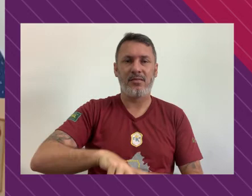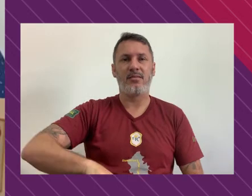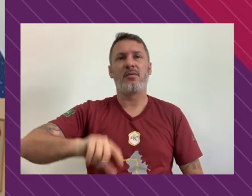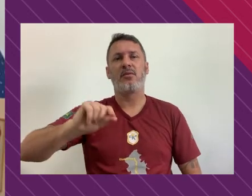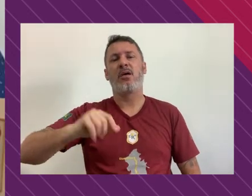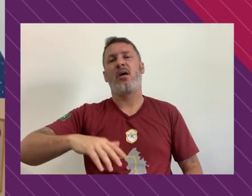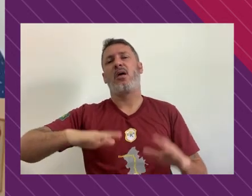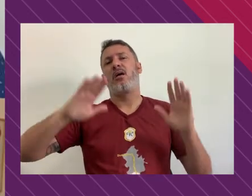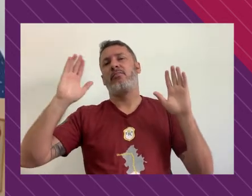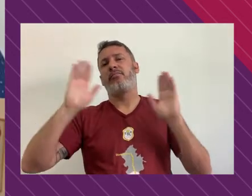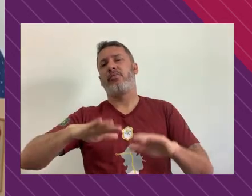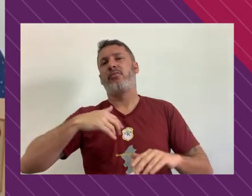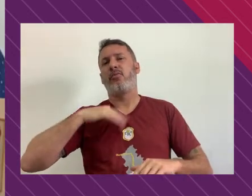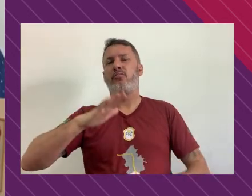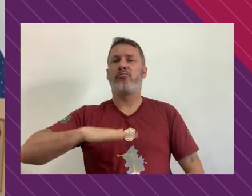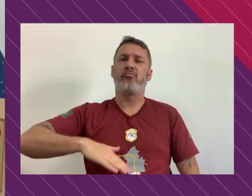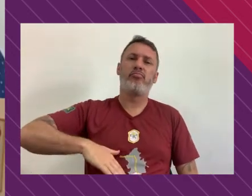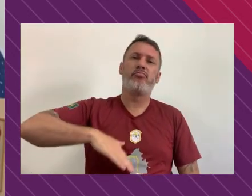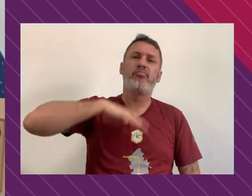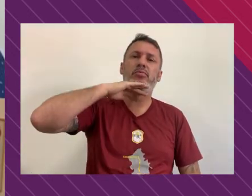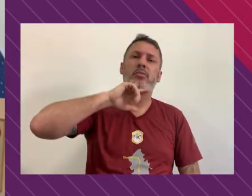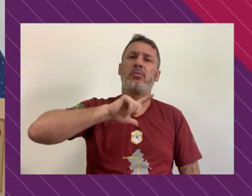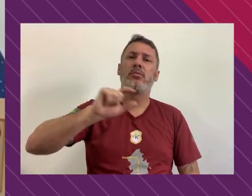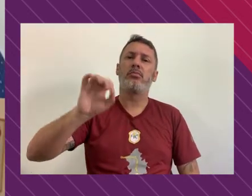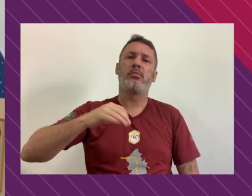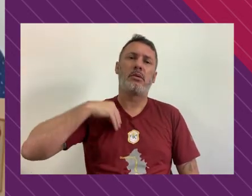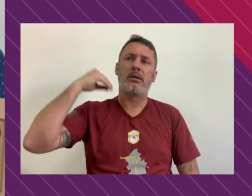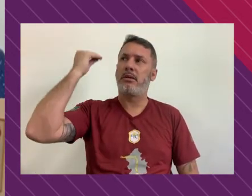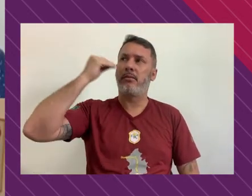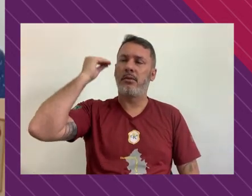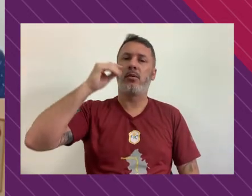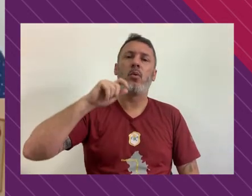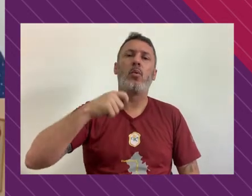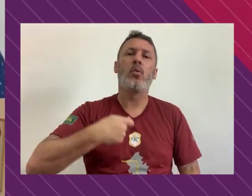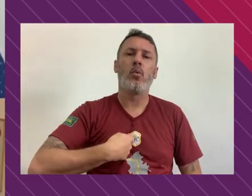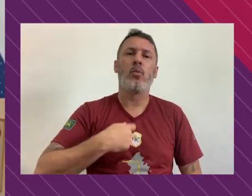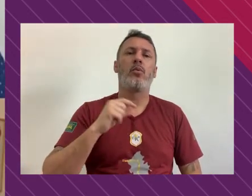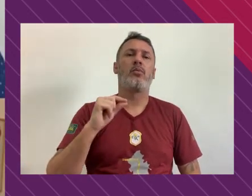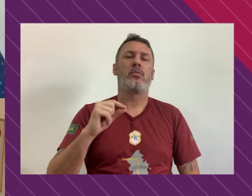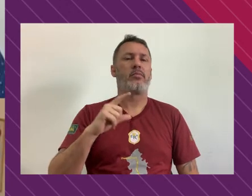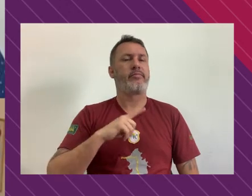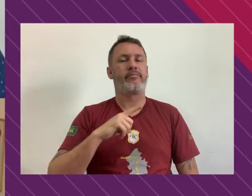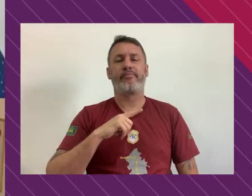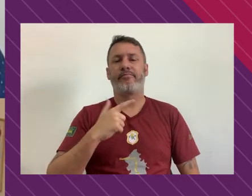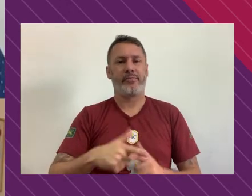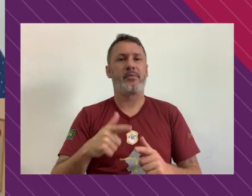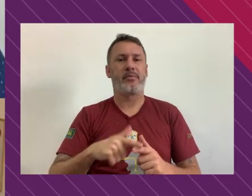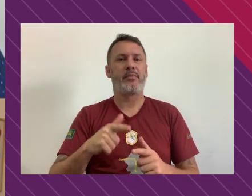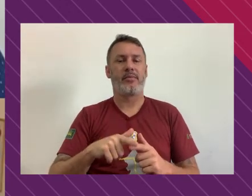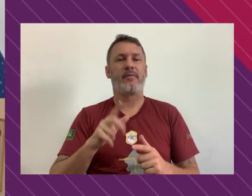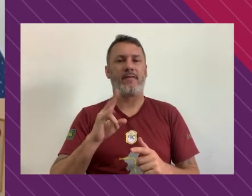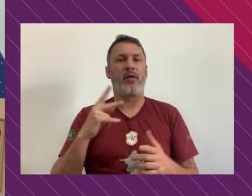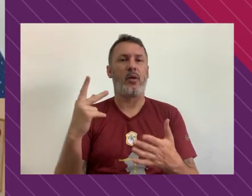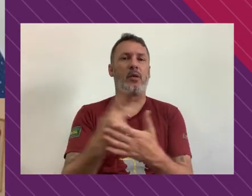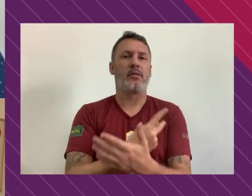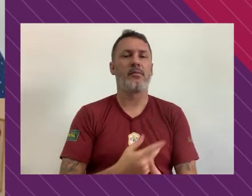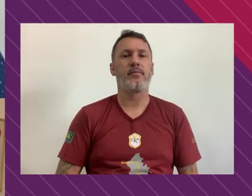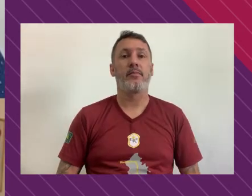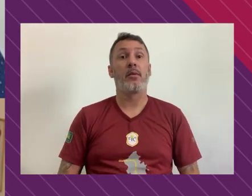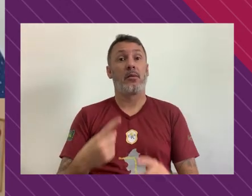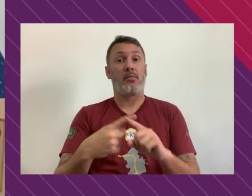É provável que aos 70 anos de idade a gente queira se reinventar. Eu gravei um podcast, a gente tem um podcast que